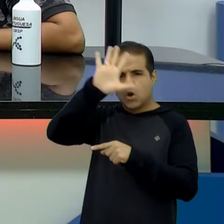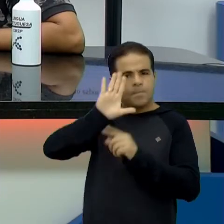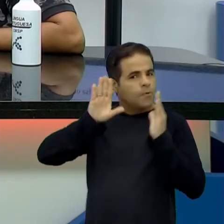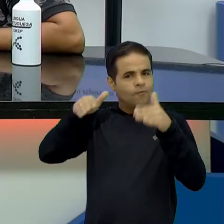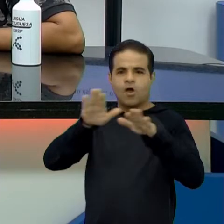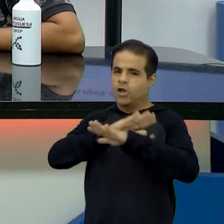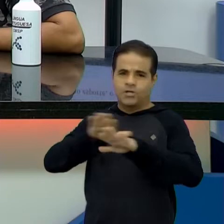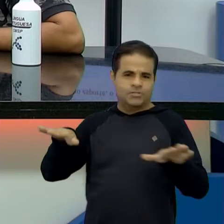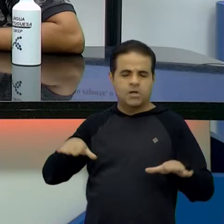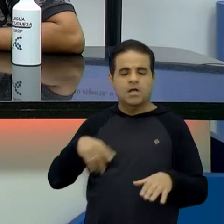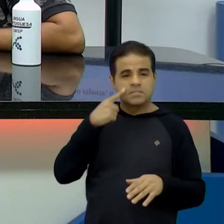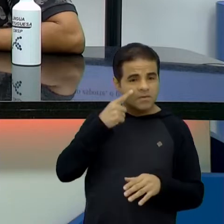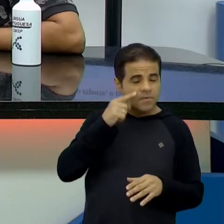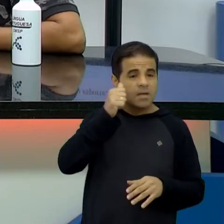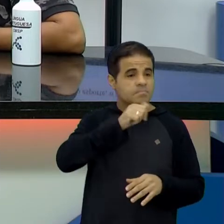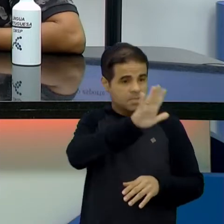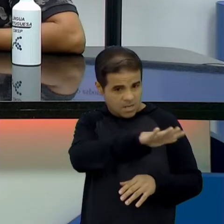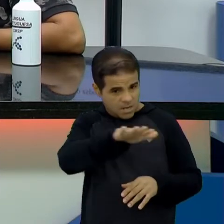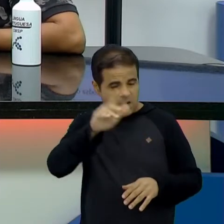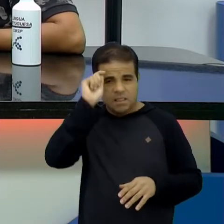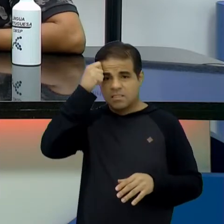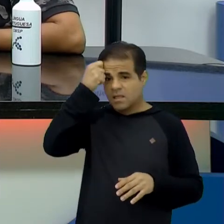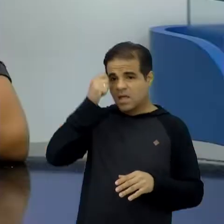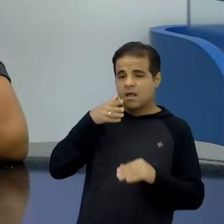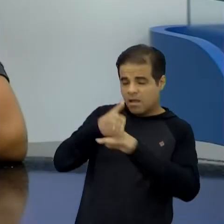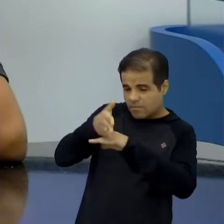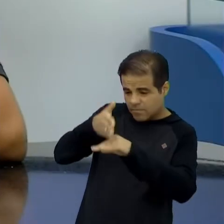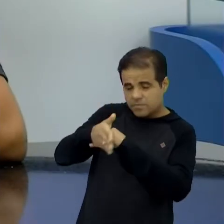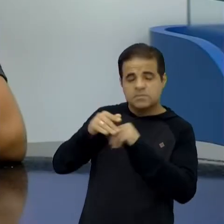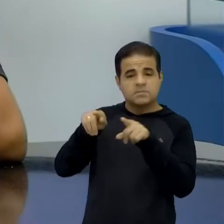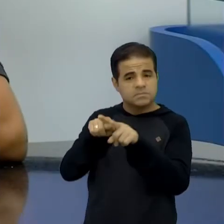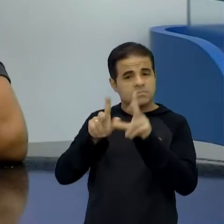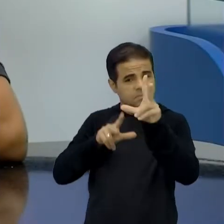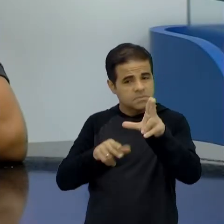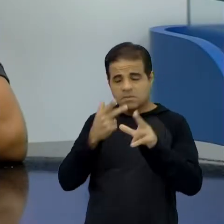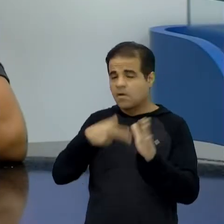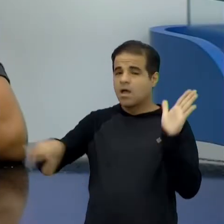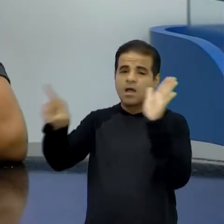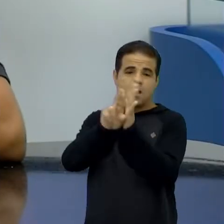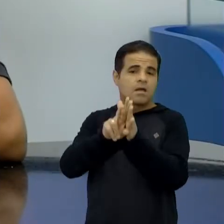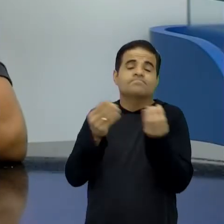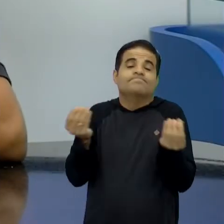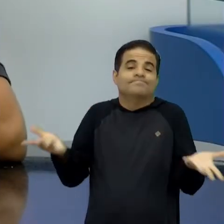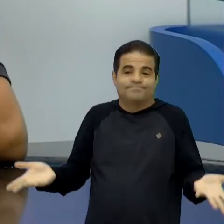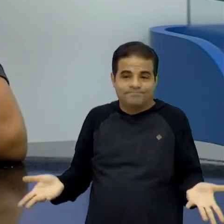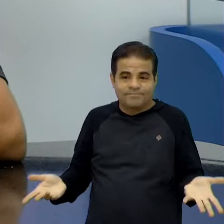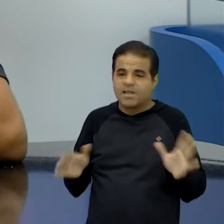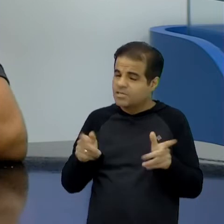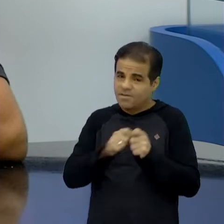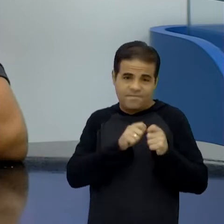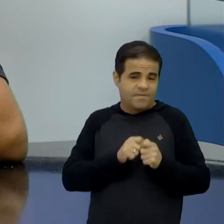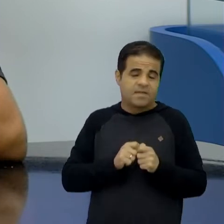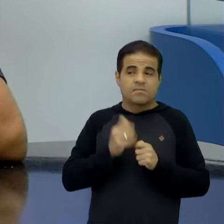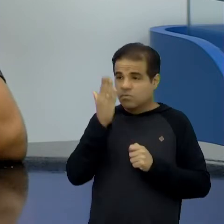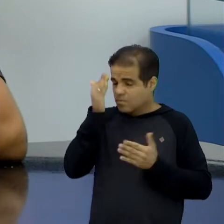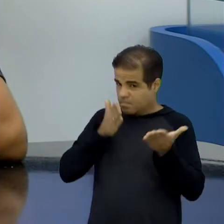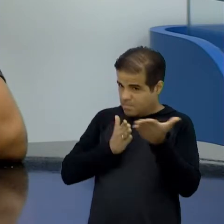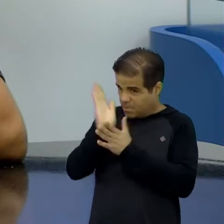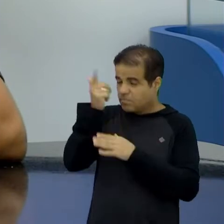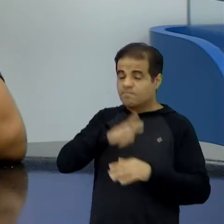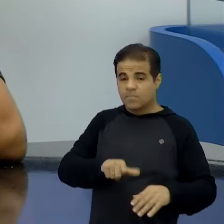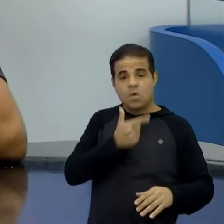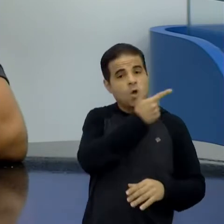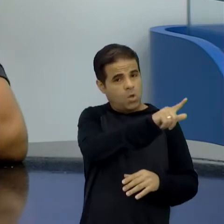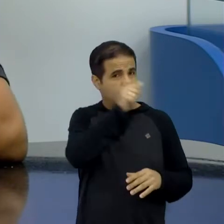E aí quando você vê que as meninas negras começaram porque é que nem você falou, é representatividade. Ela fez isso, ela teve sucesso,